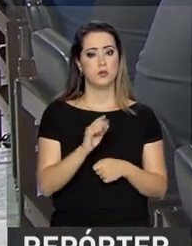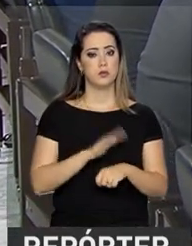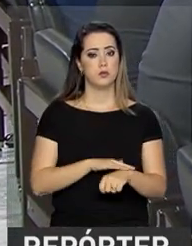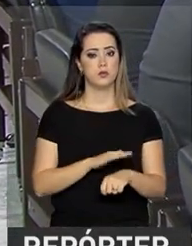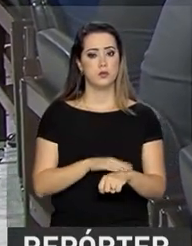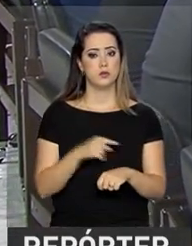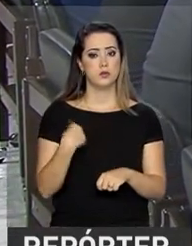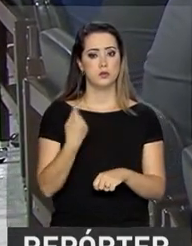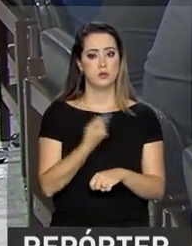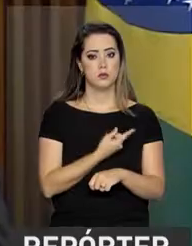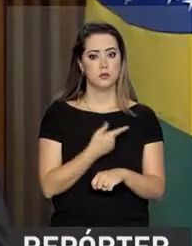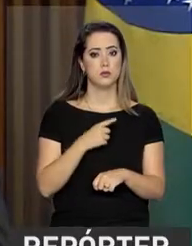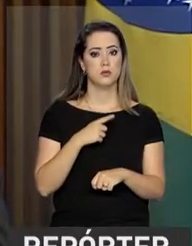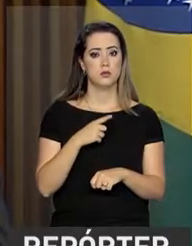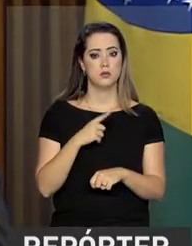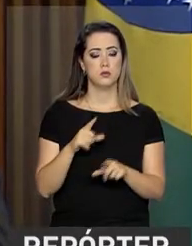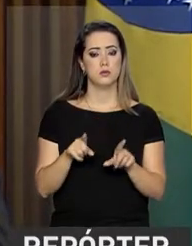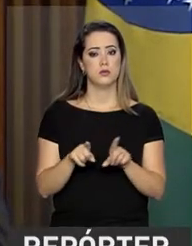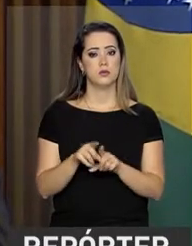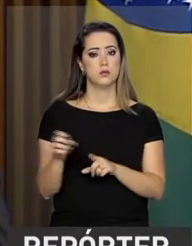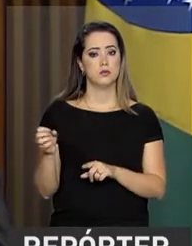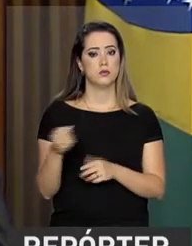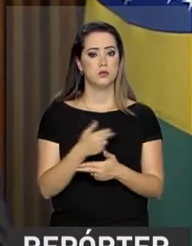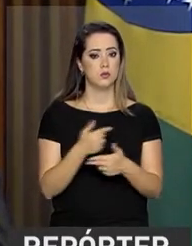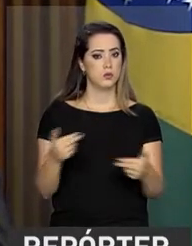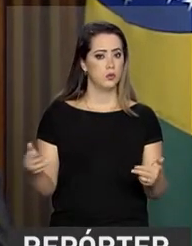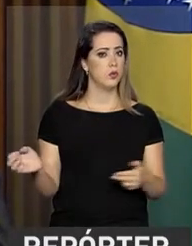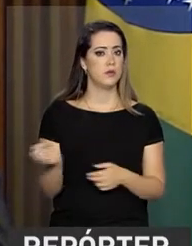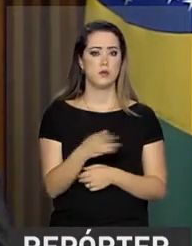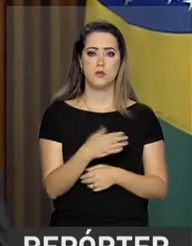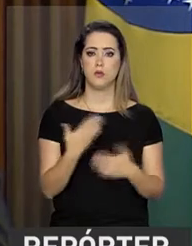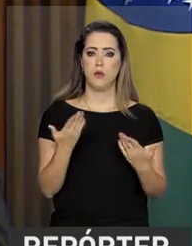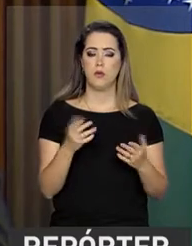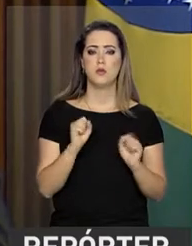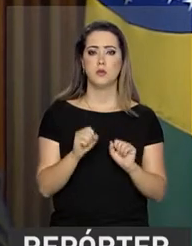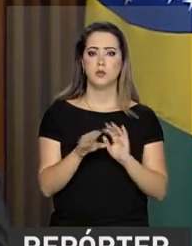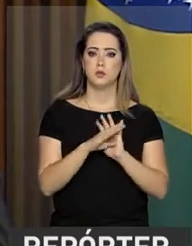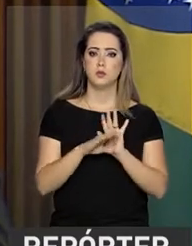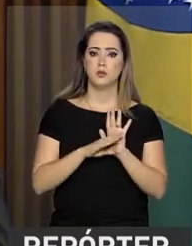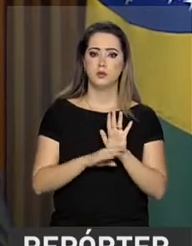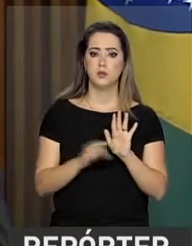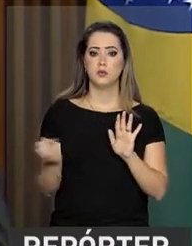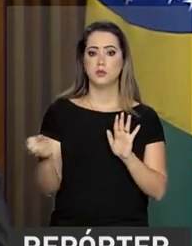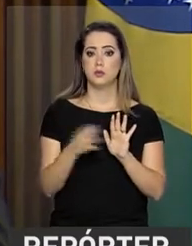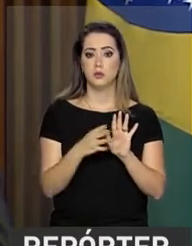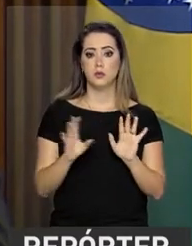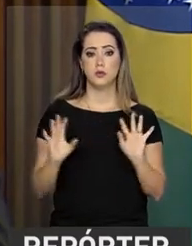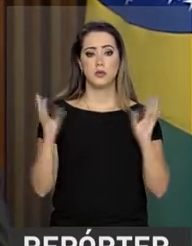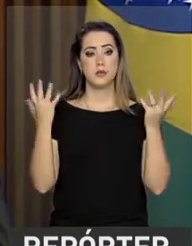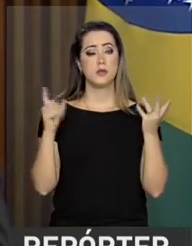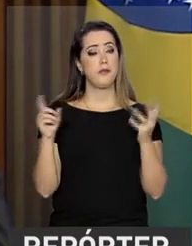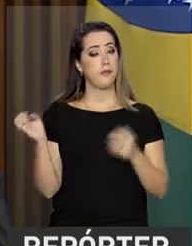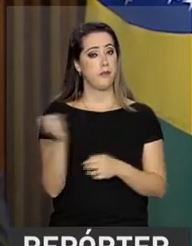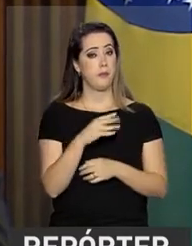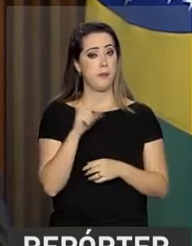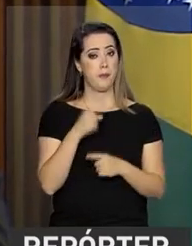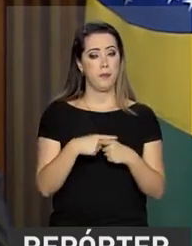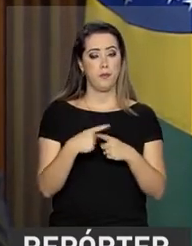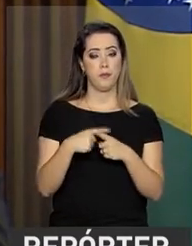nós teremos coisas novas pode haver programas novos eventos novos porque